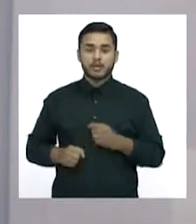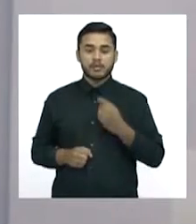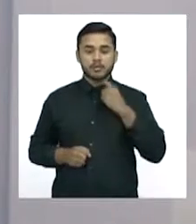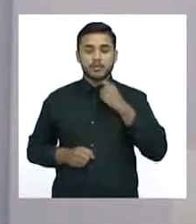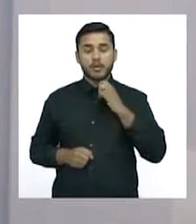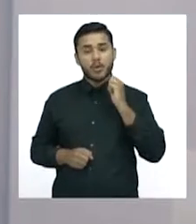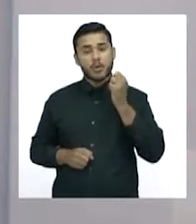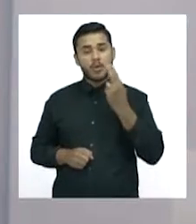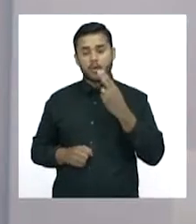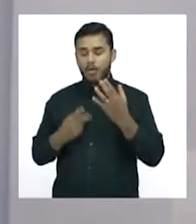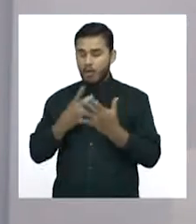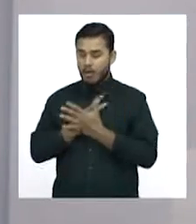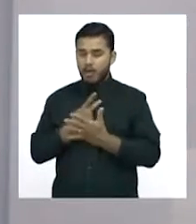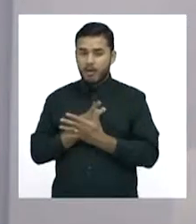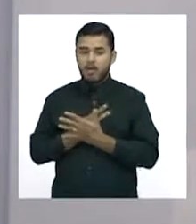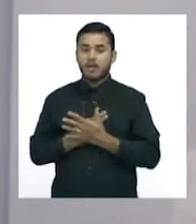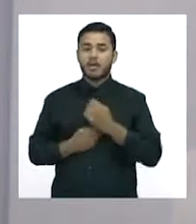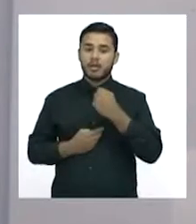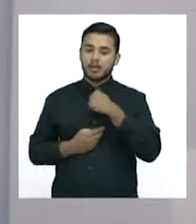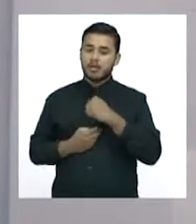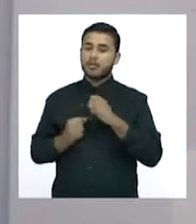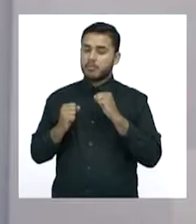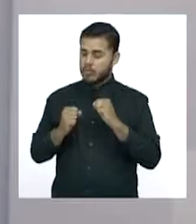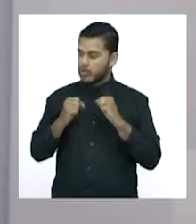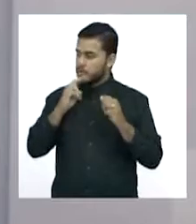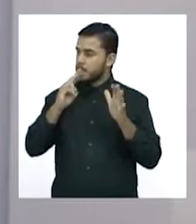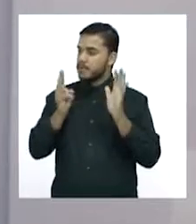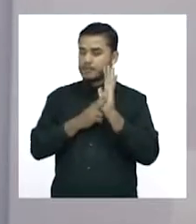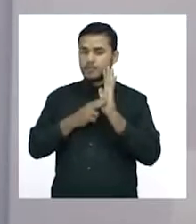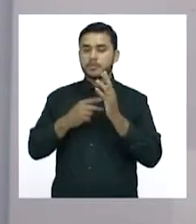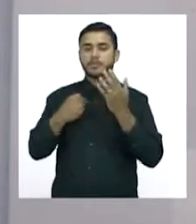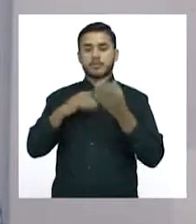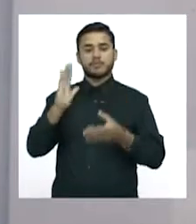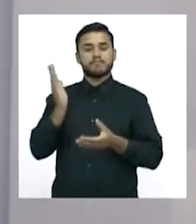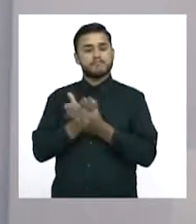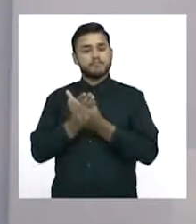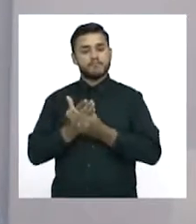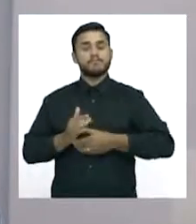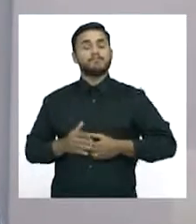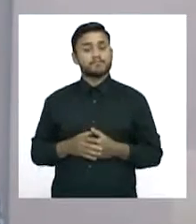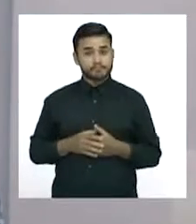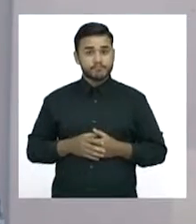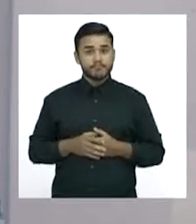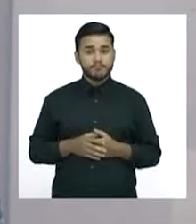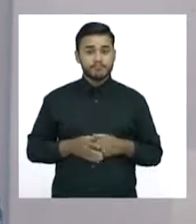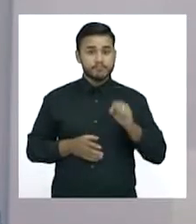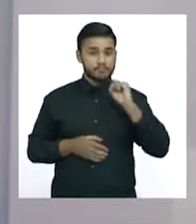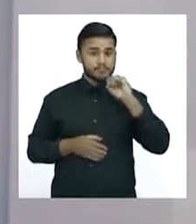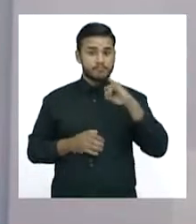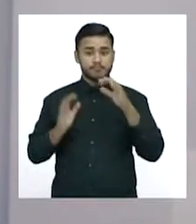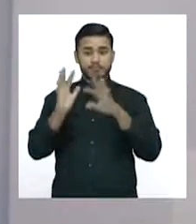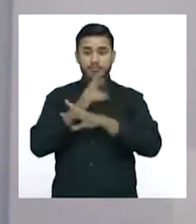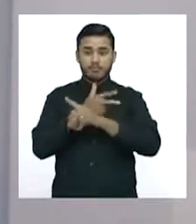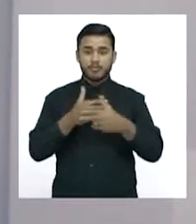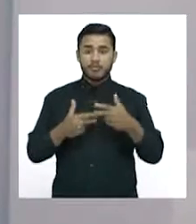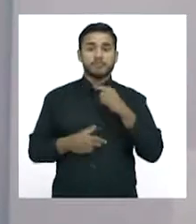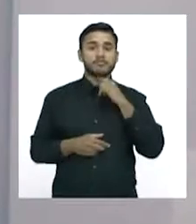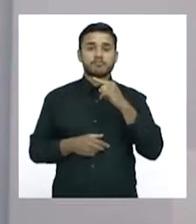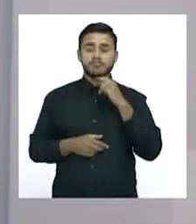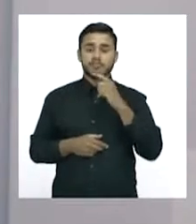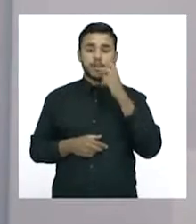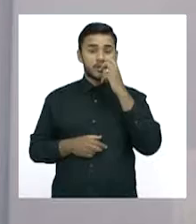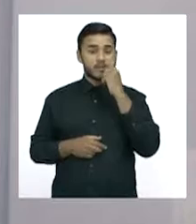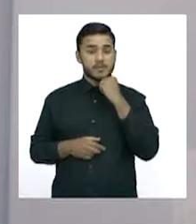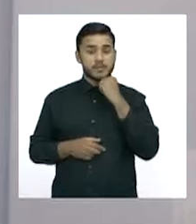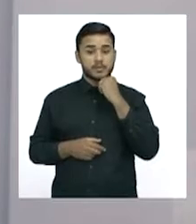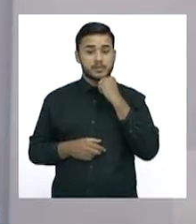de forma errada, ela pode ser punida, ela pode ser processada. Aqueles animais que realmente você não consegue fazer a adoção, mas